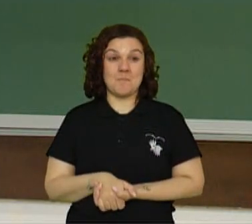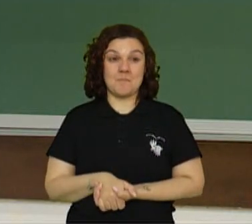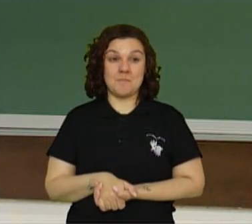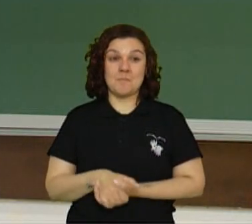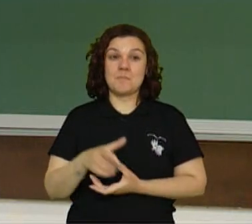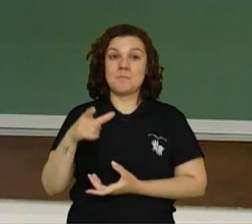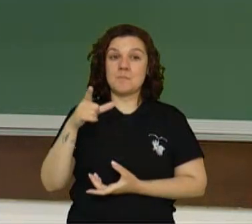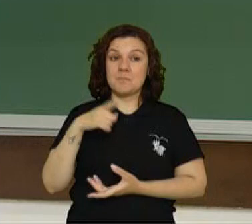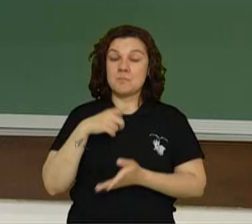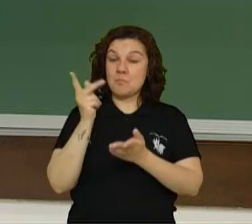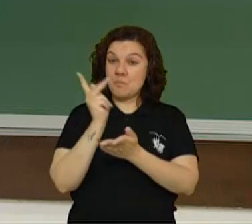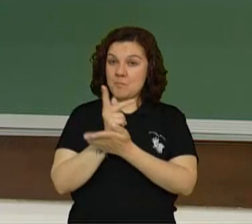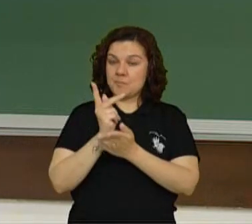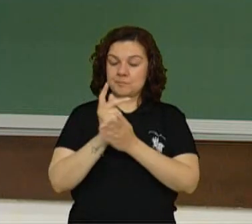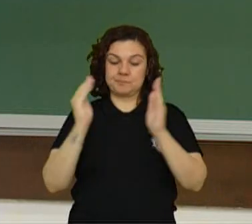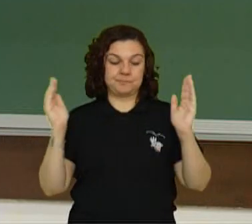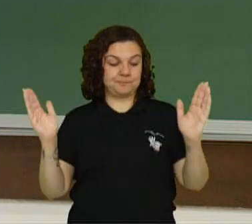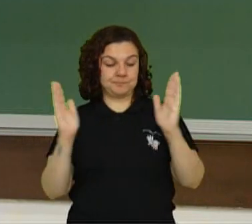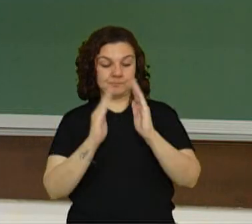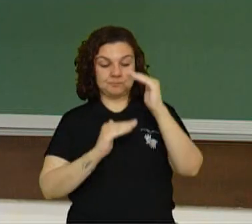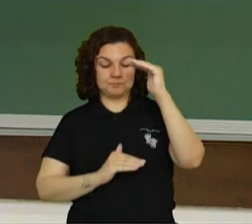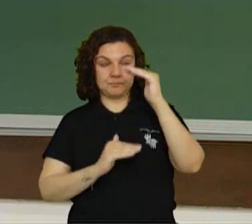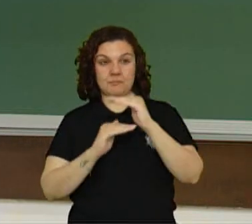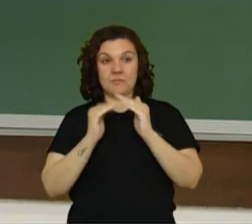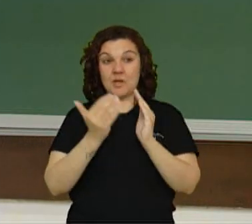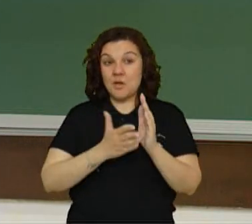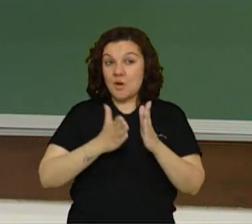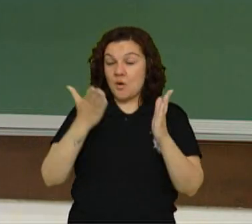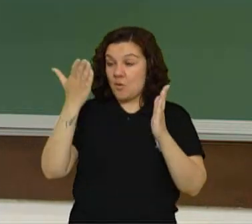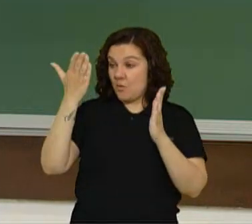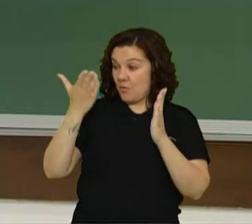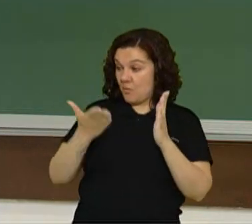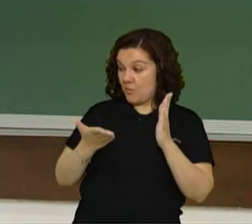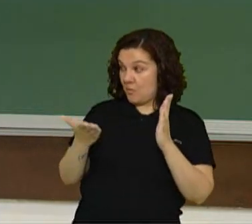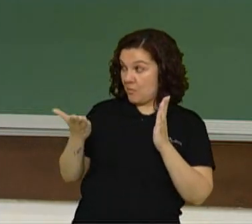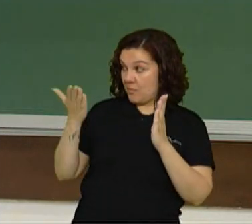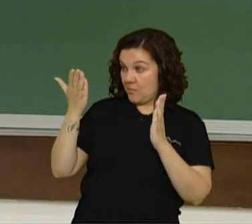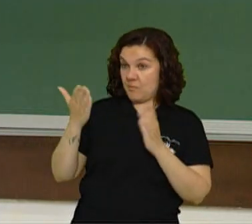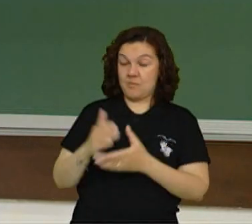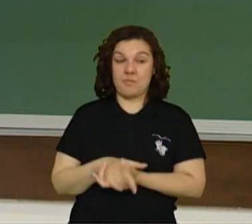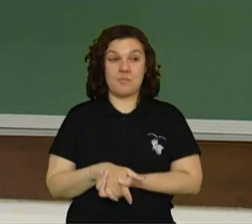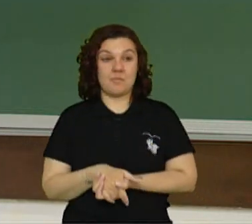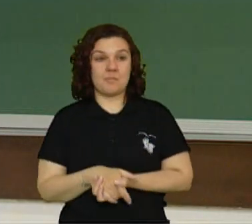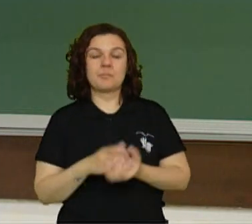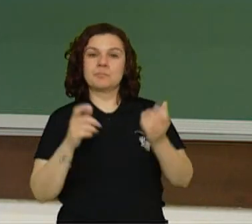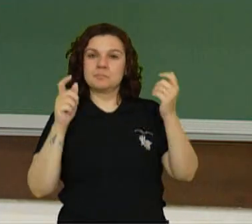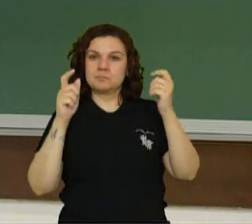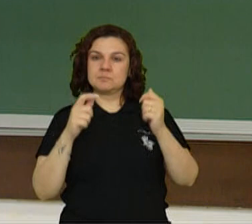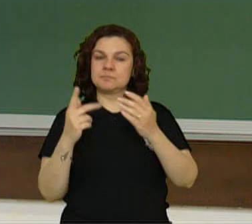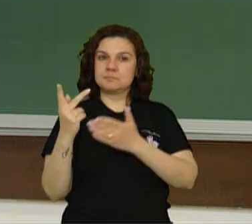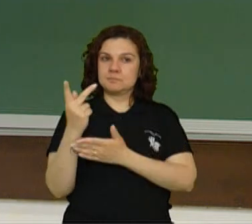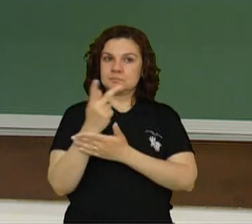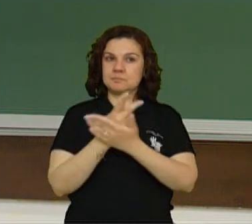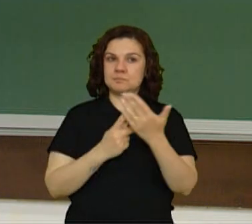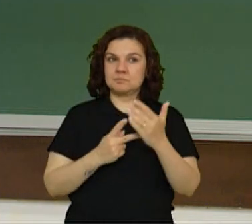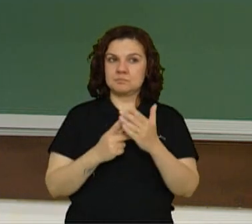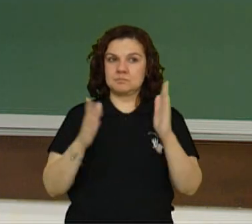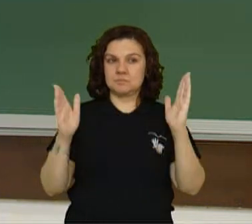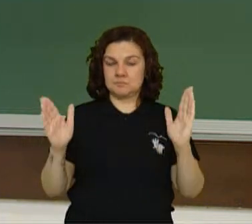Que tenham o mesmo tamanho. Qual dos desenhos ao lado ele poderia reproduzir em um